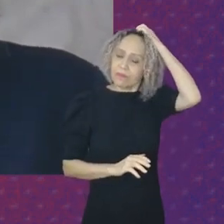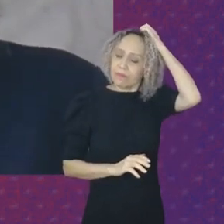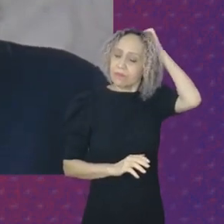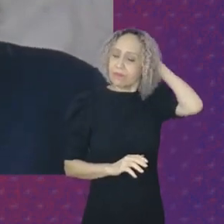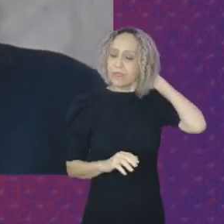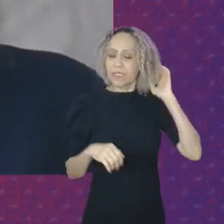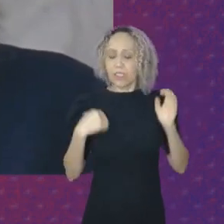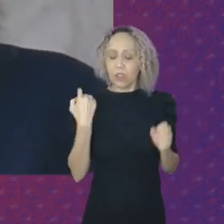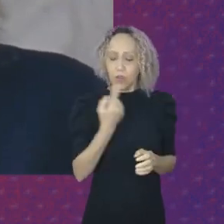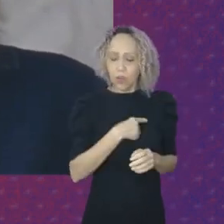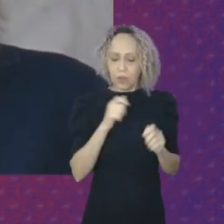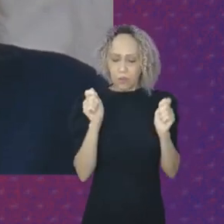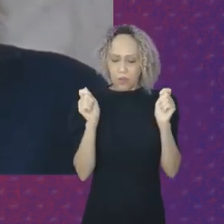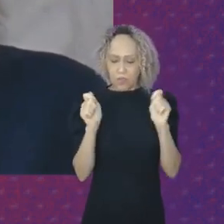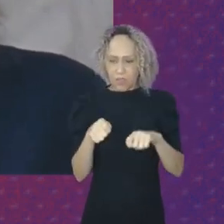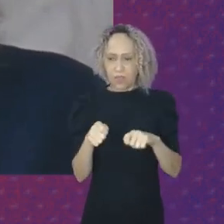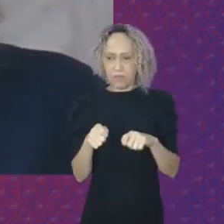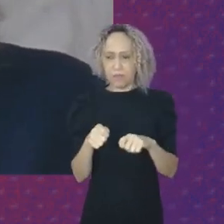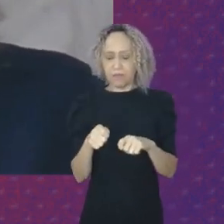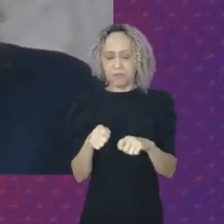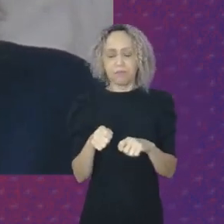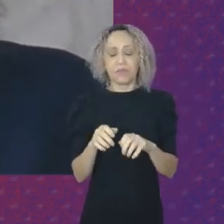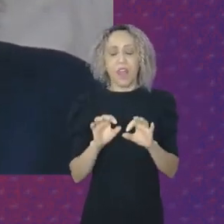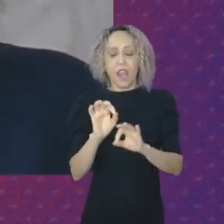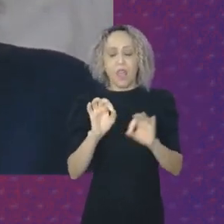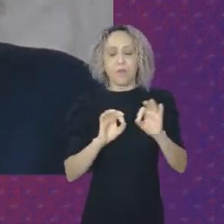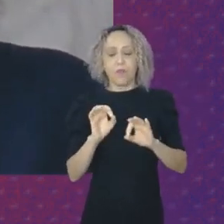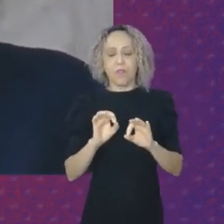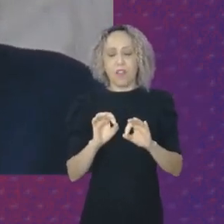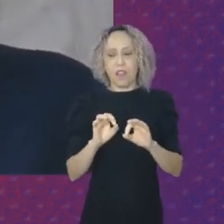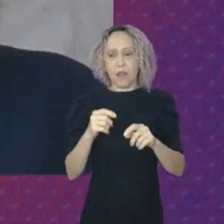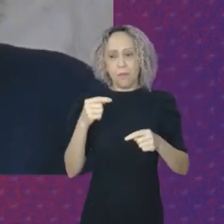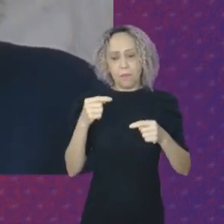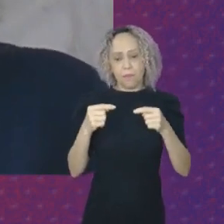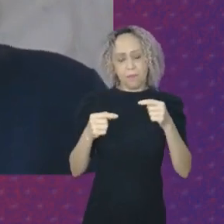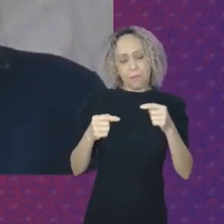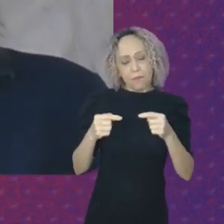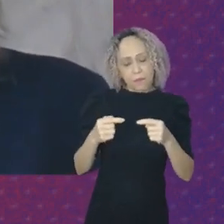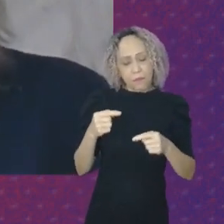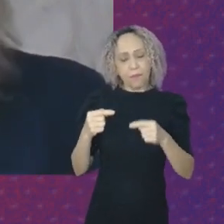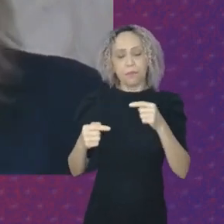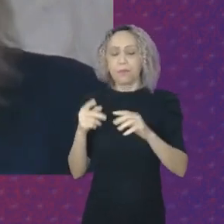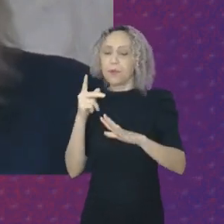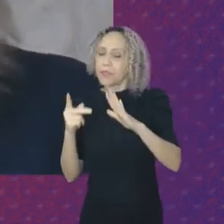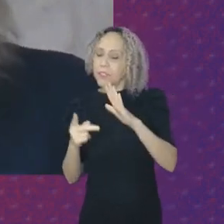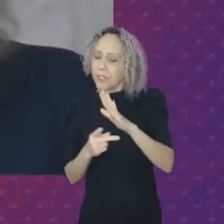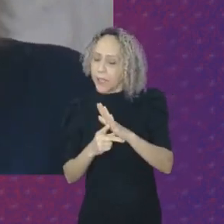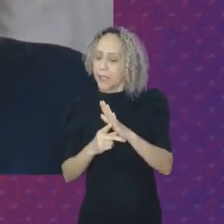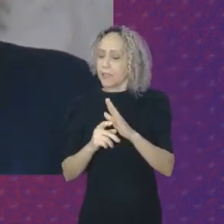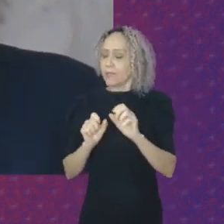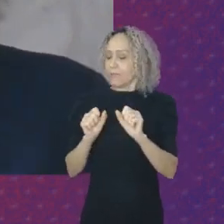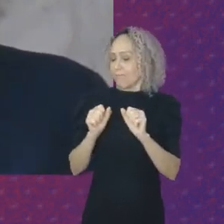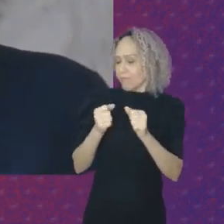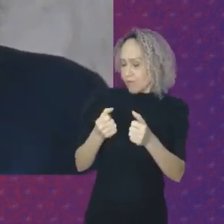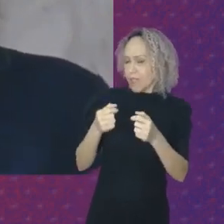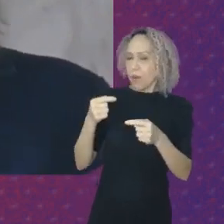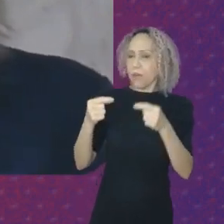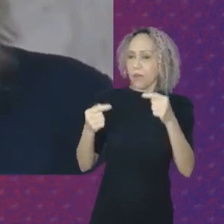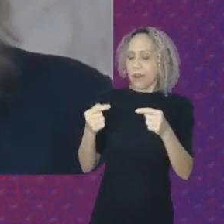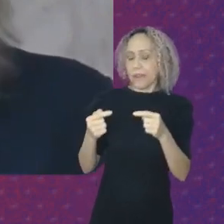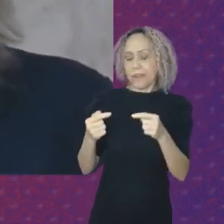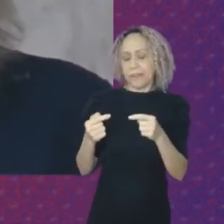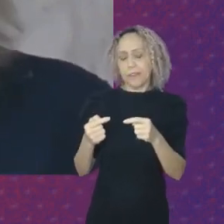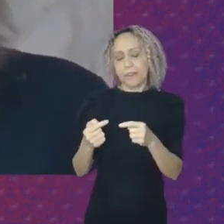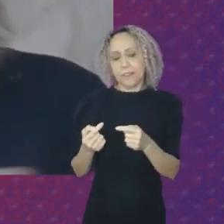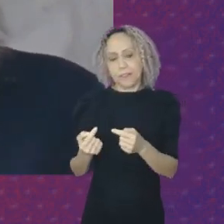elaborar ações de enfrentamento à violência política de gênero e raça contra as mulheres. Na área